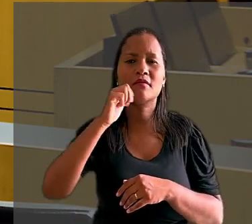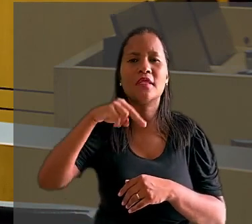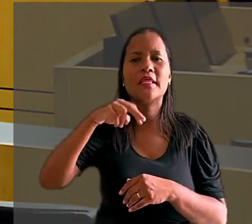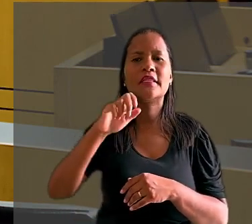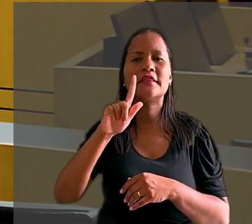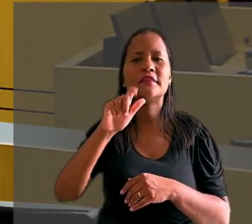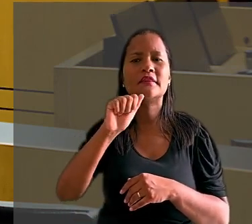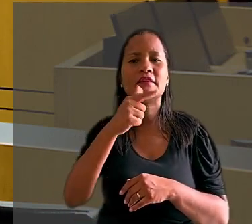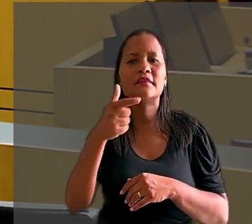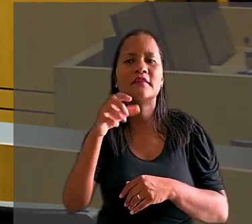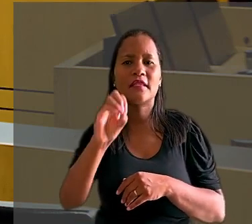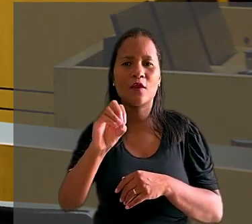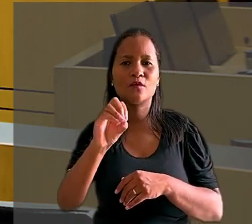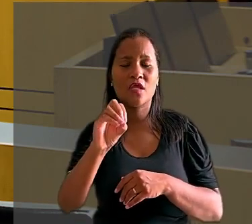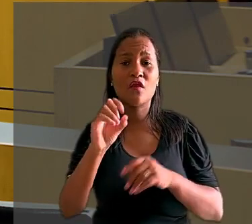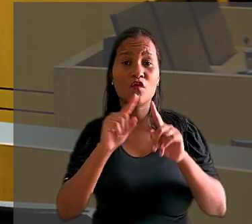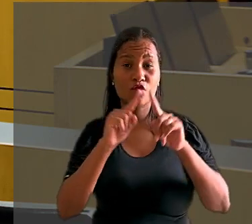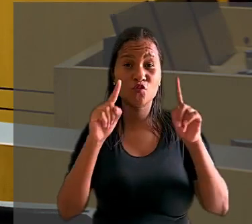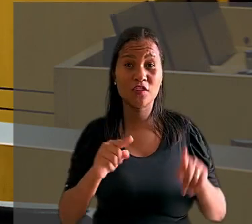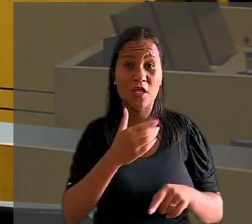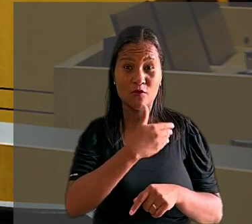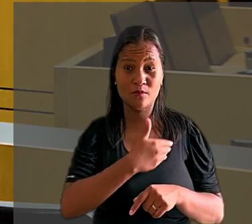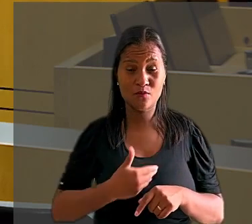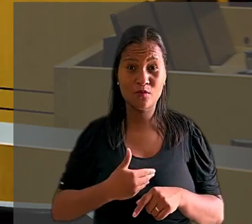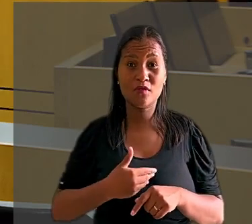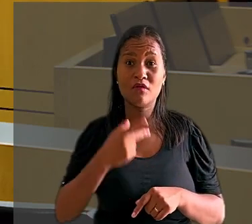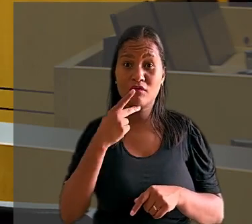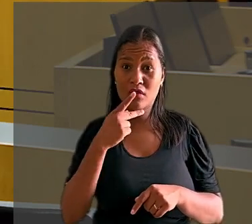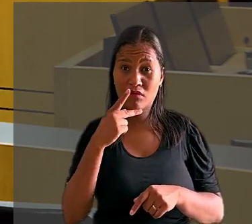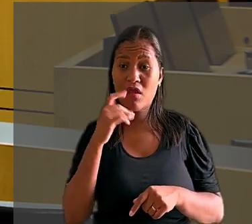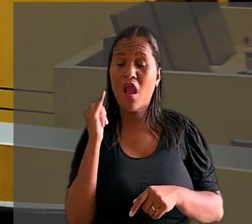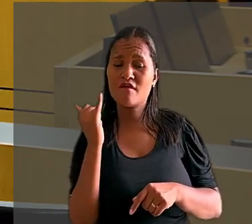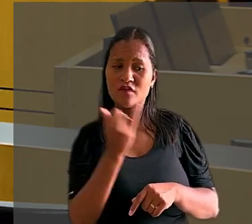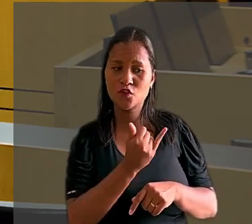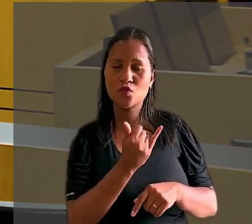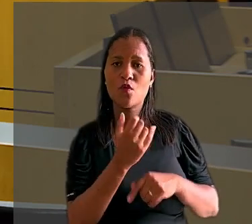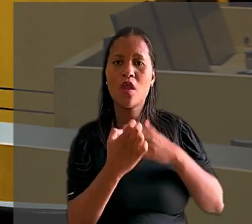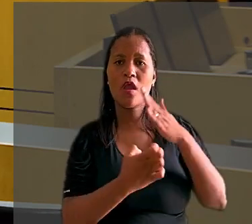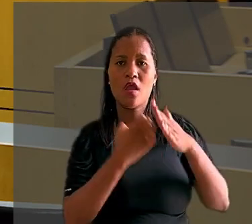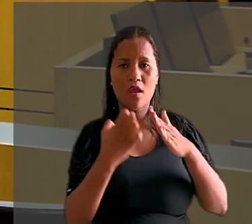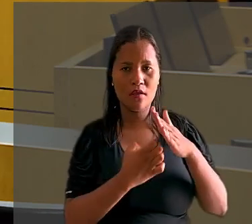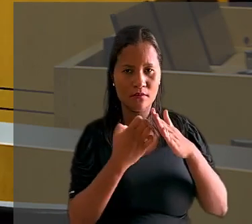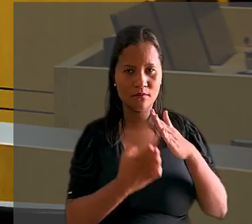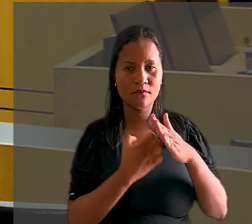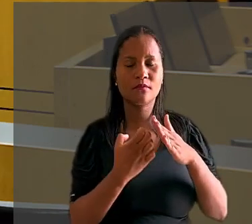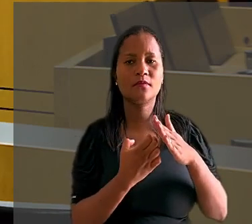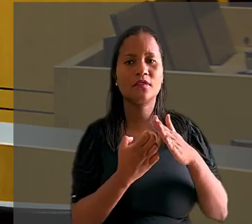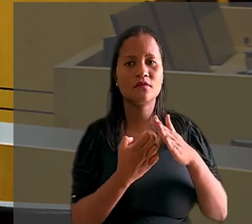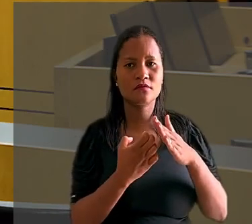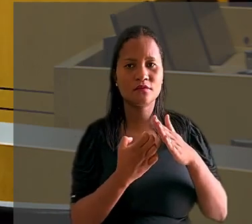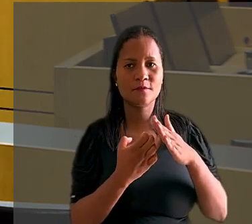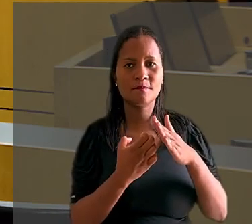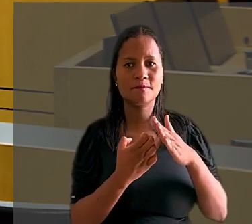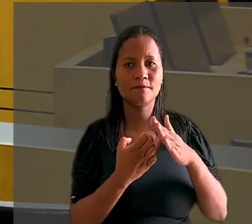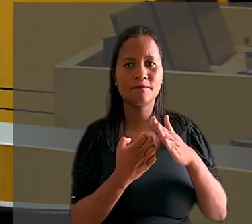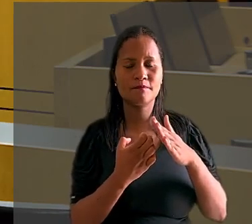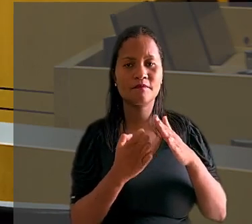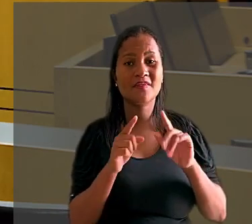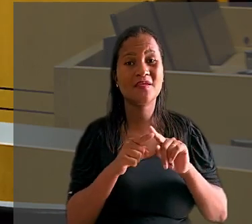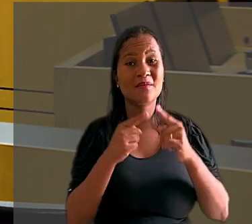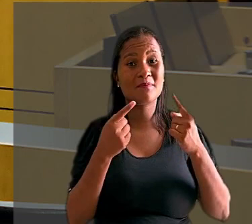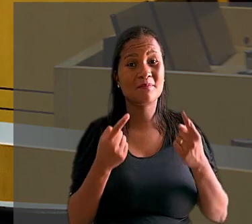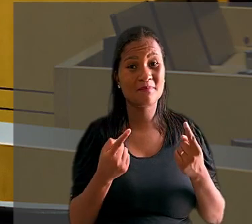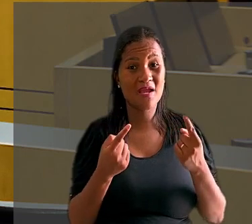como negão. O empregado público disse que levou o fato ao conhecimento da empresa, mas a situação teria sido relativizada